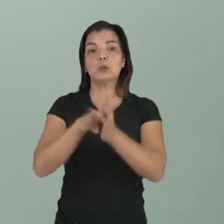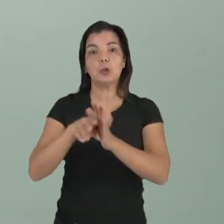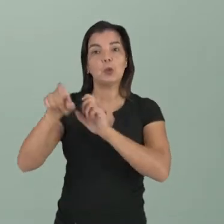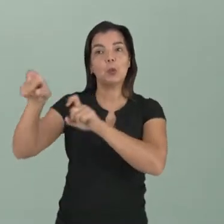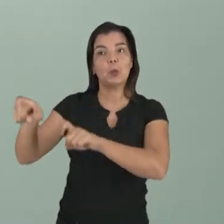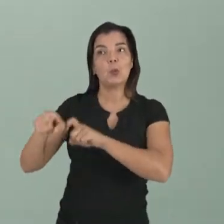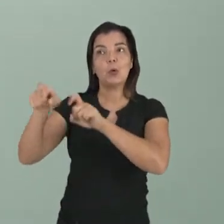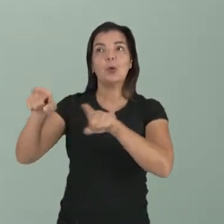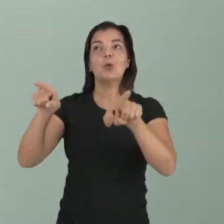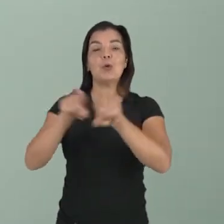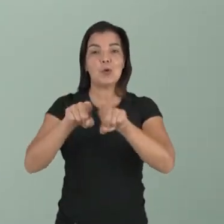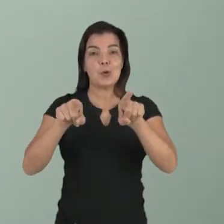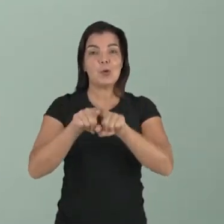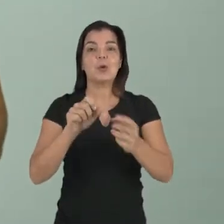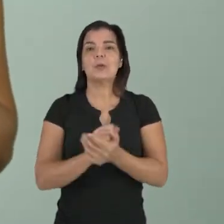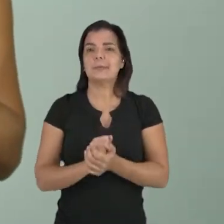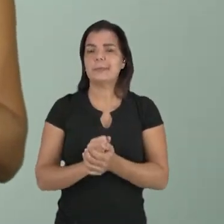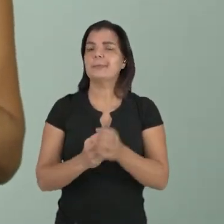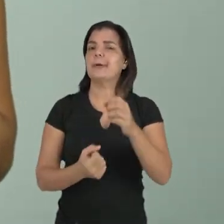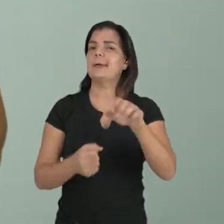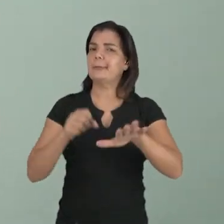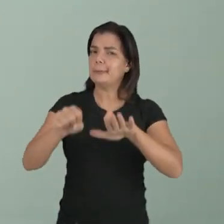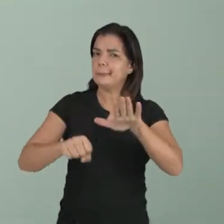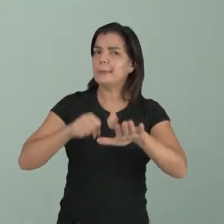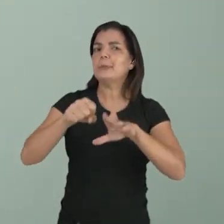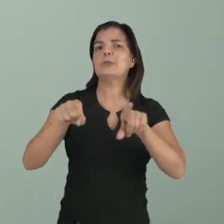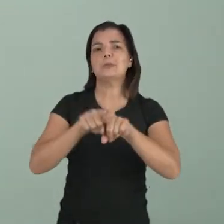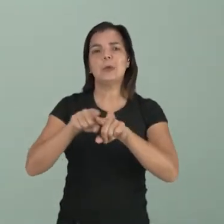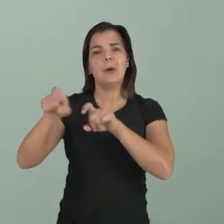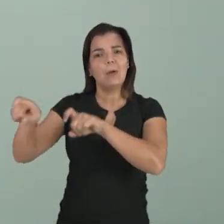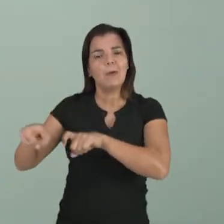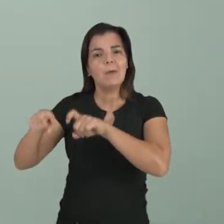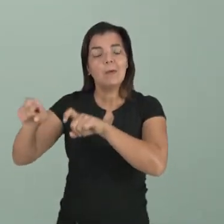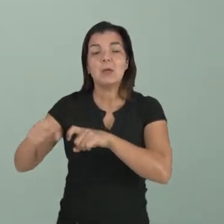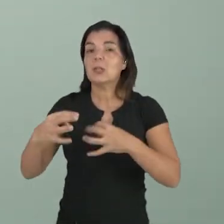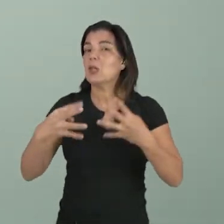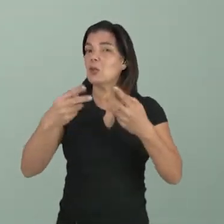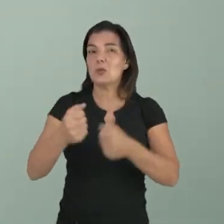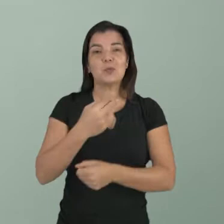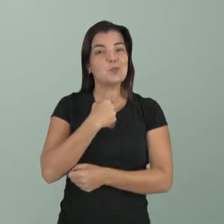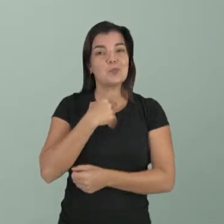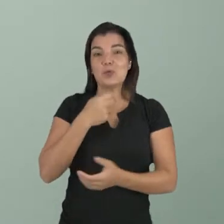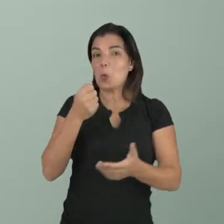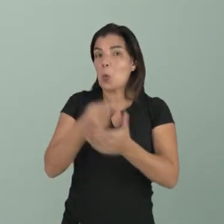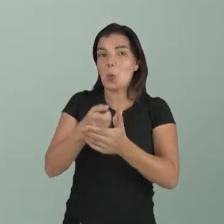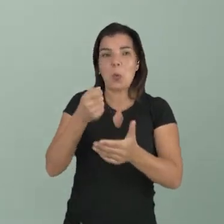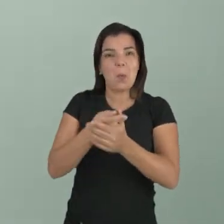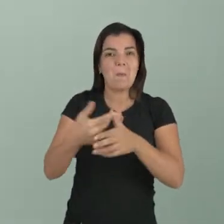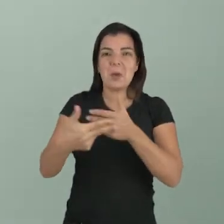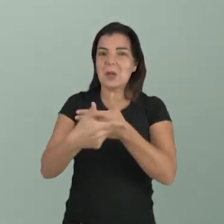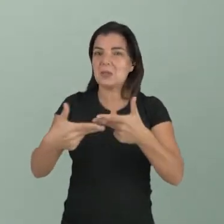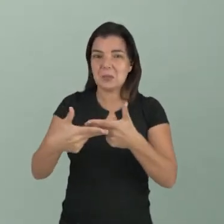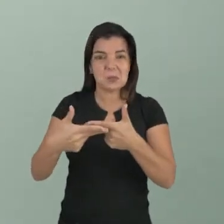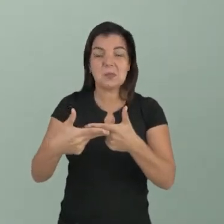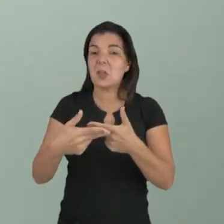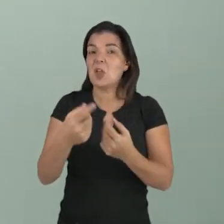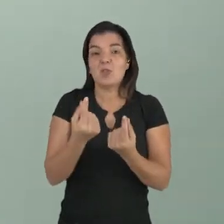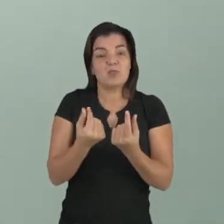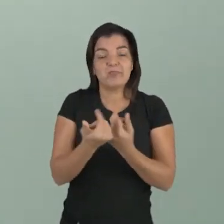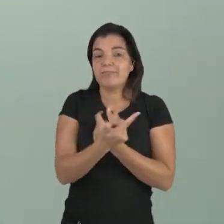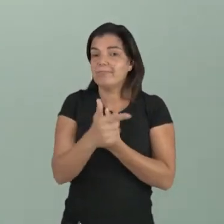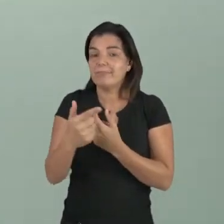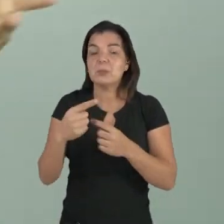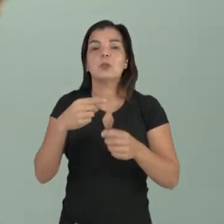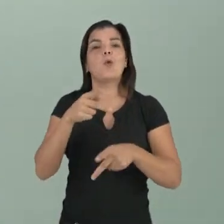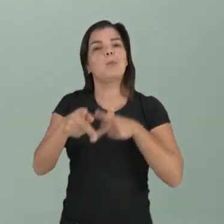e com a mecanização da agricultura, nem todo mundo podia comprar maquinário, nem todo mundo tinha dinheiro para isso,